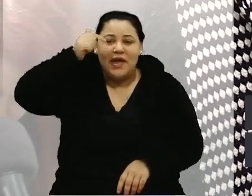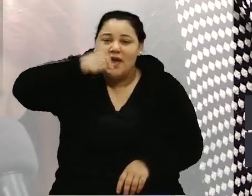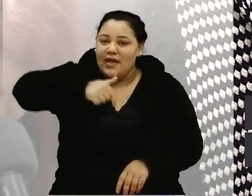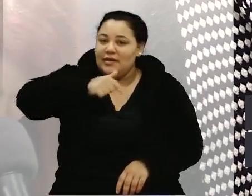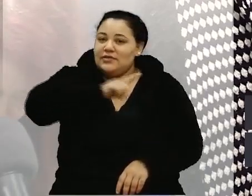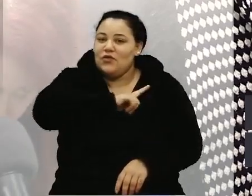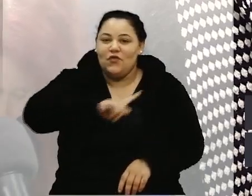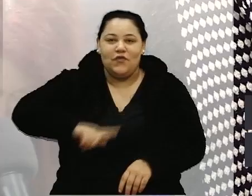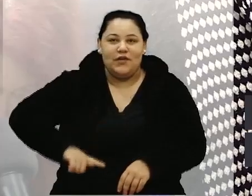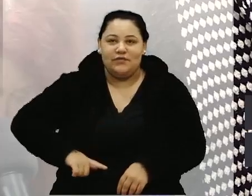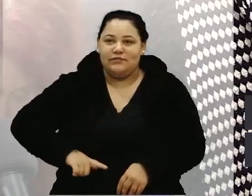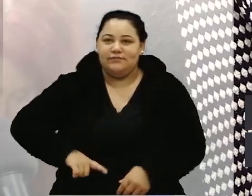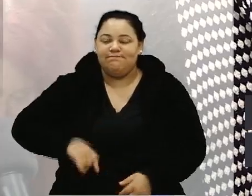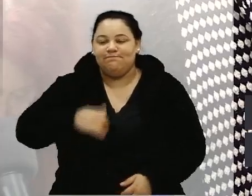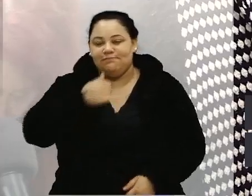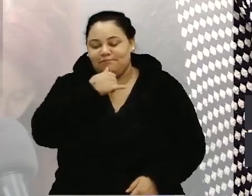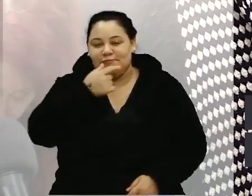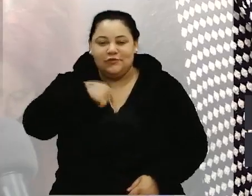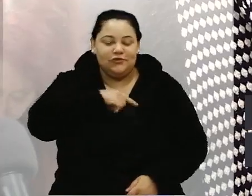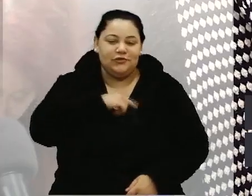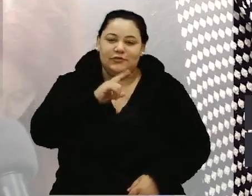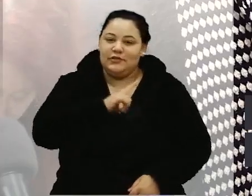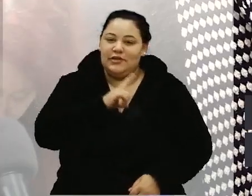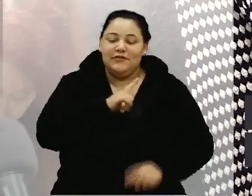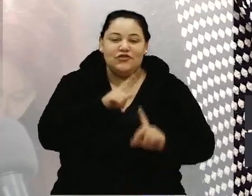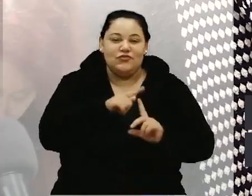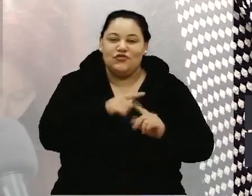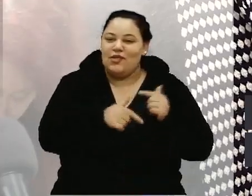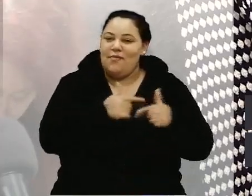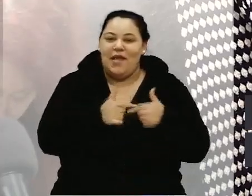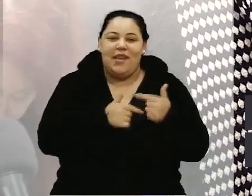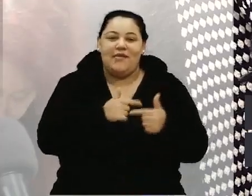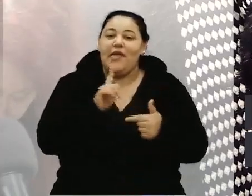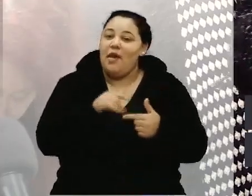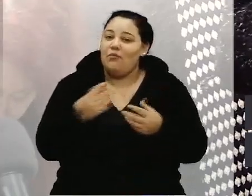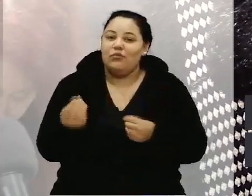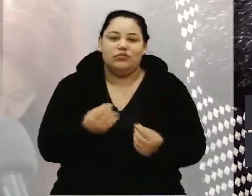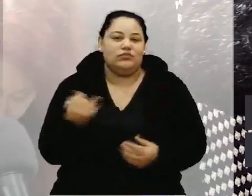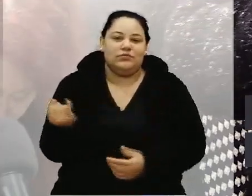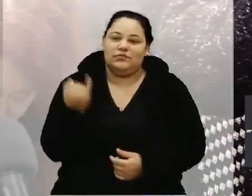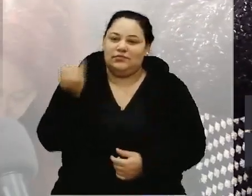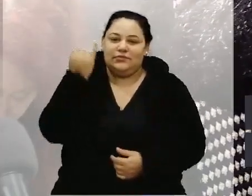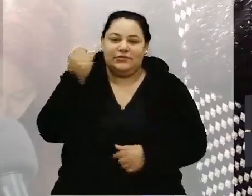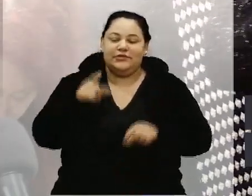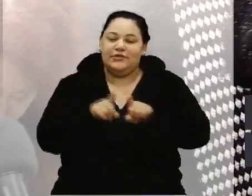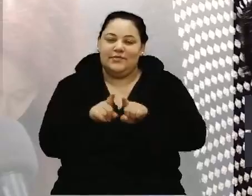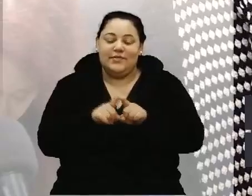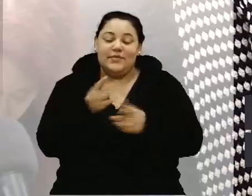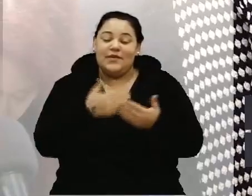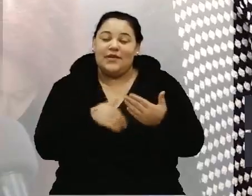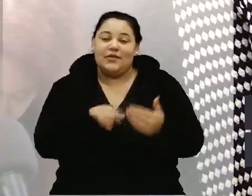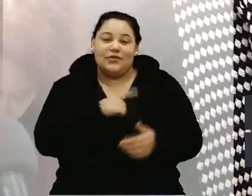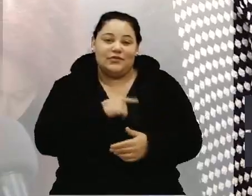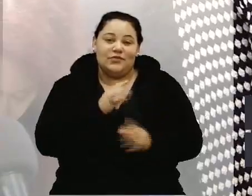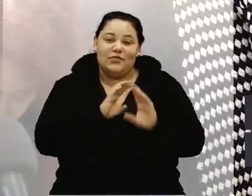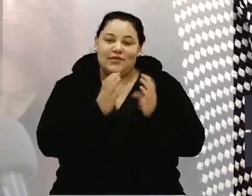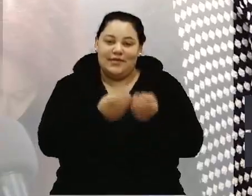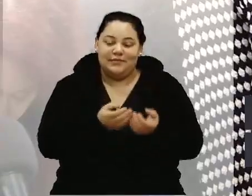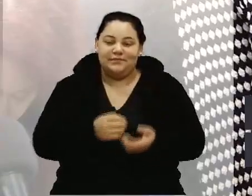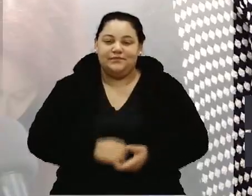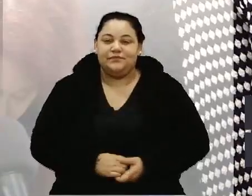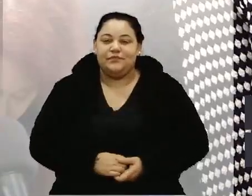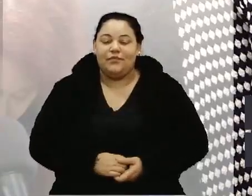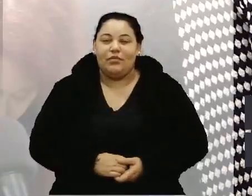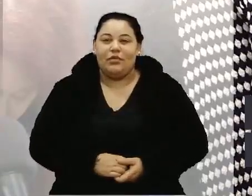nós não tivemos esse tipo de trabalho que é tão importante para as nossas comunidades. Nós não